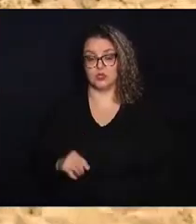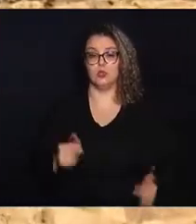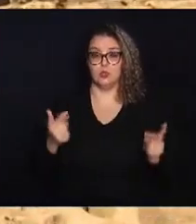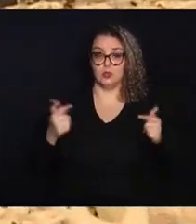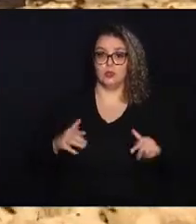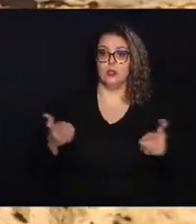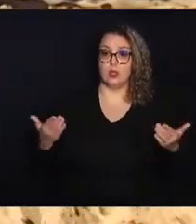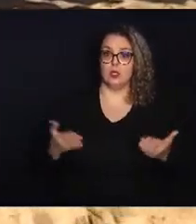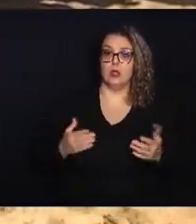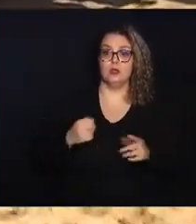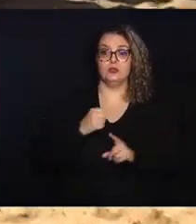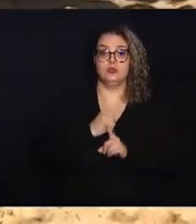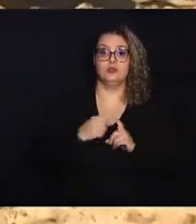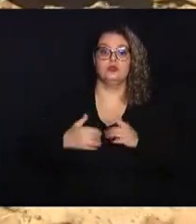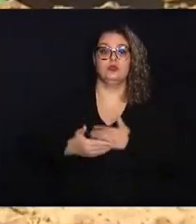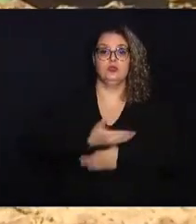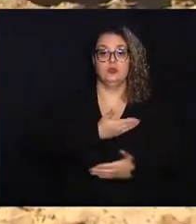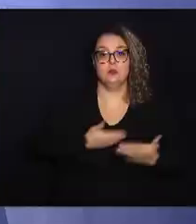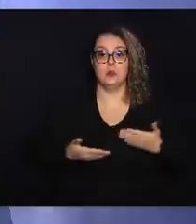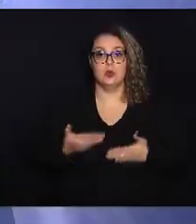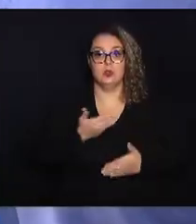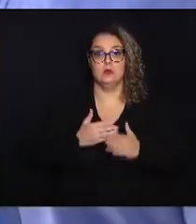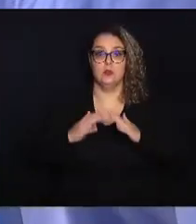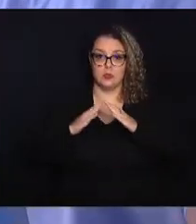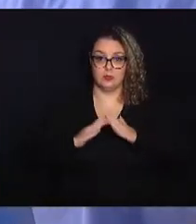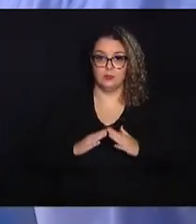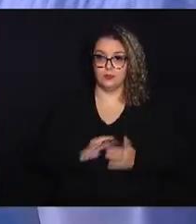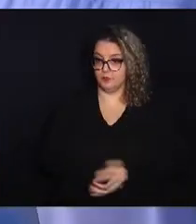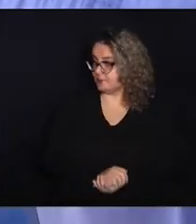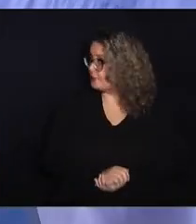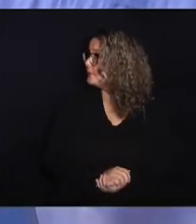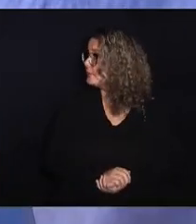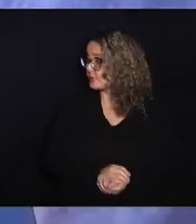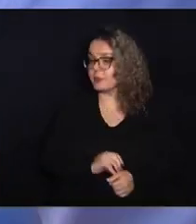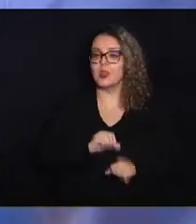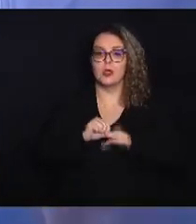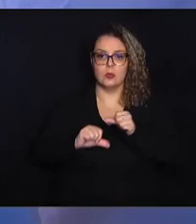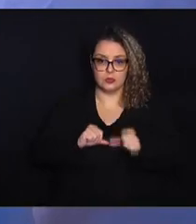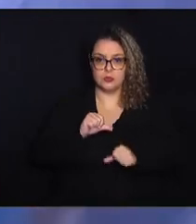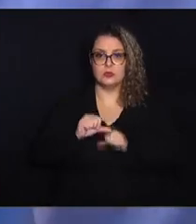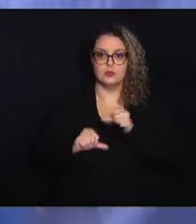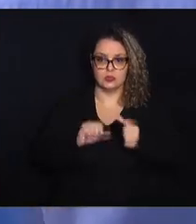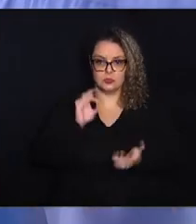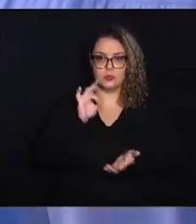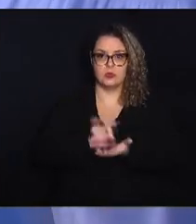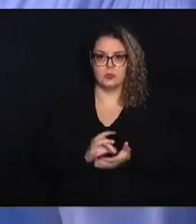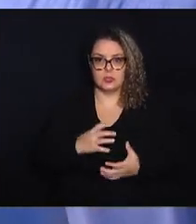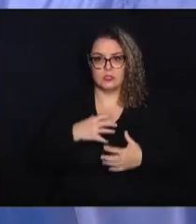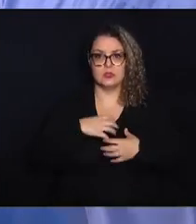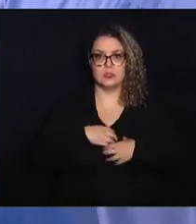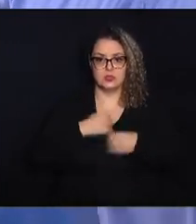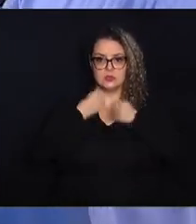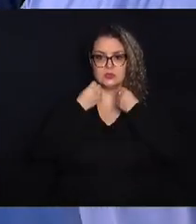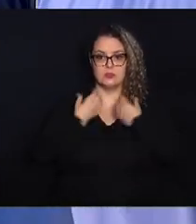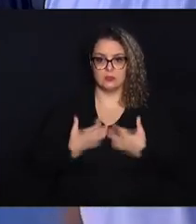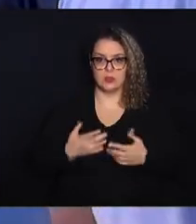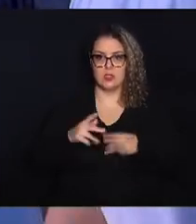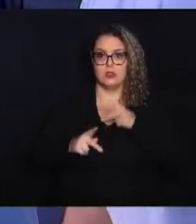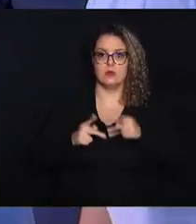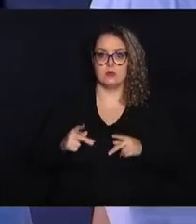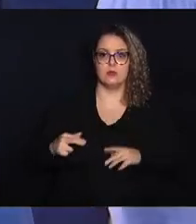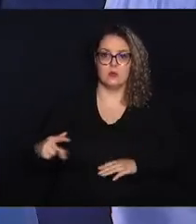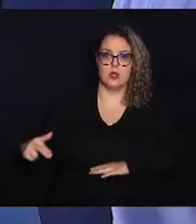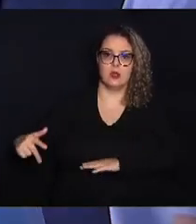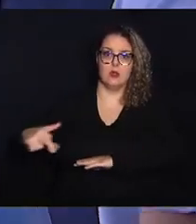de socialização para os moradores. Muda uma realidade, a sensação de bem-estar que a população tem caminhando